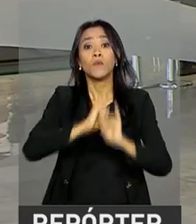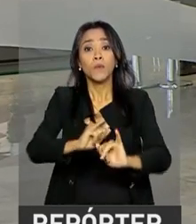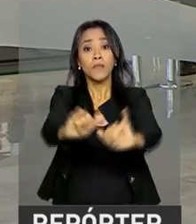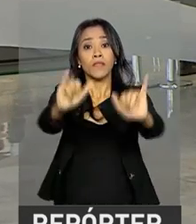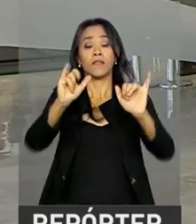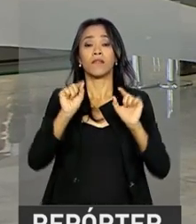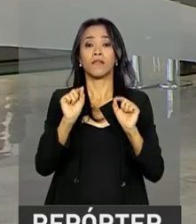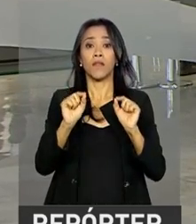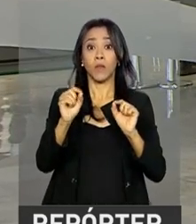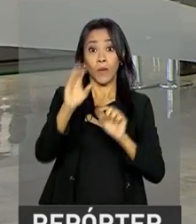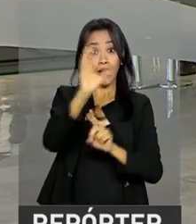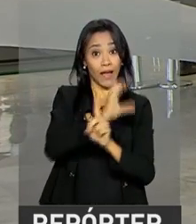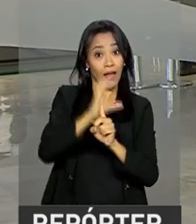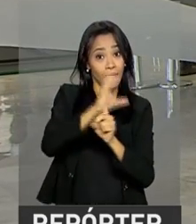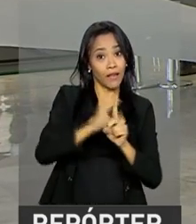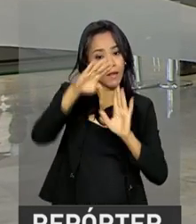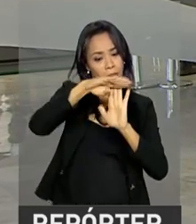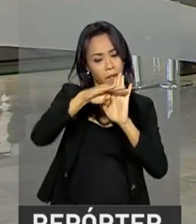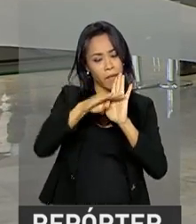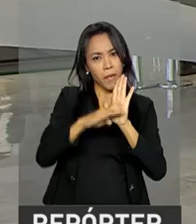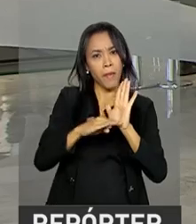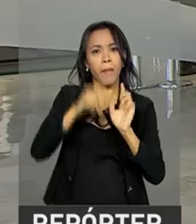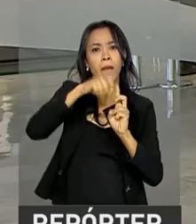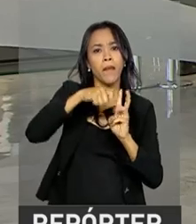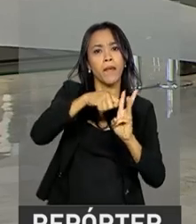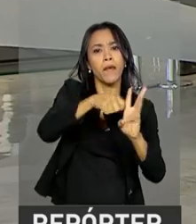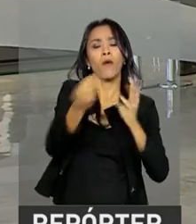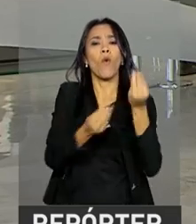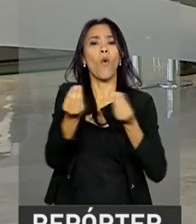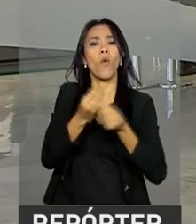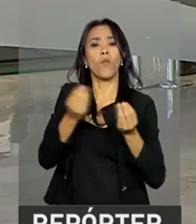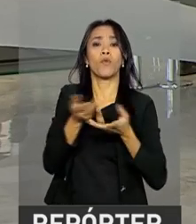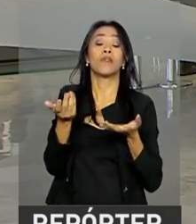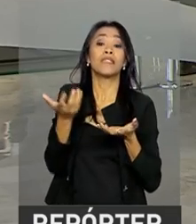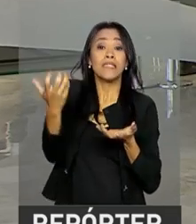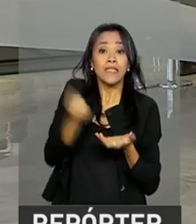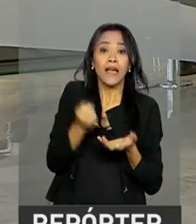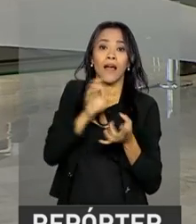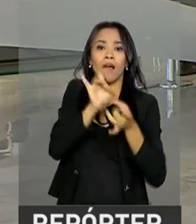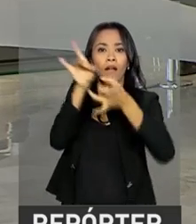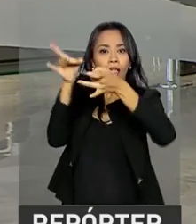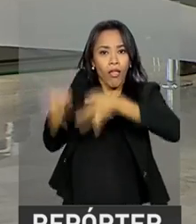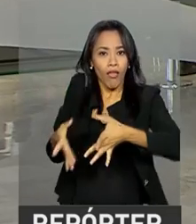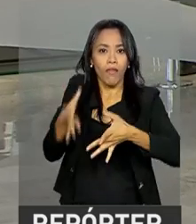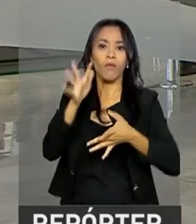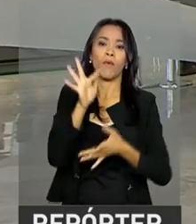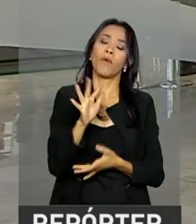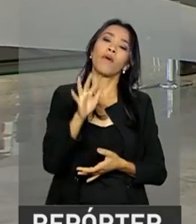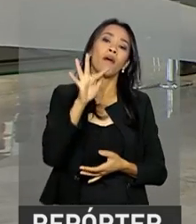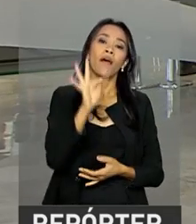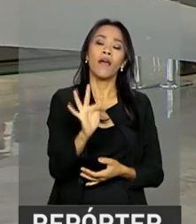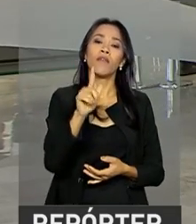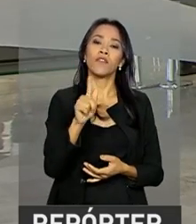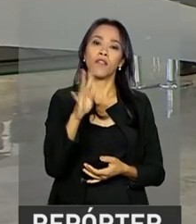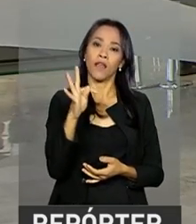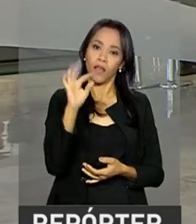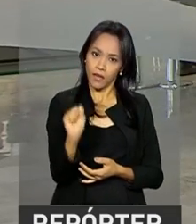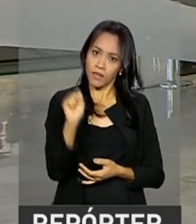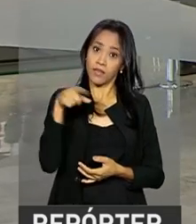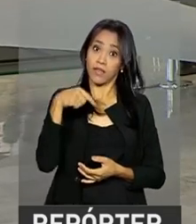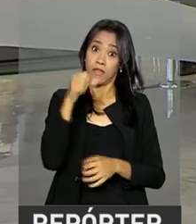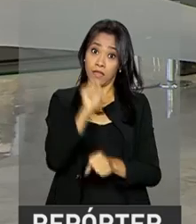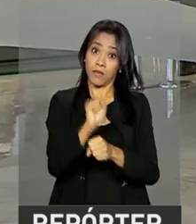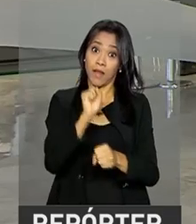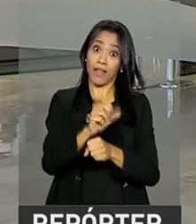anúncio do calendário de saque de contas inativas do FGTS. Esse calendário está sendo esperado por cerca de